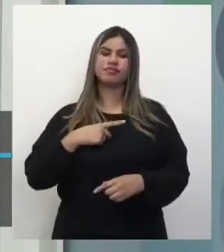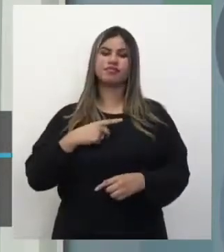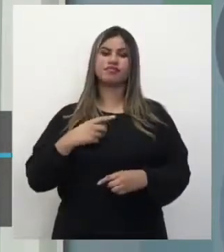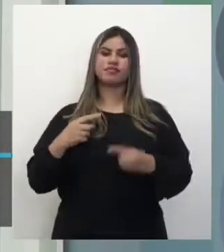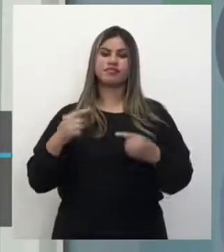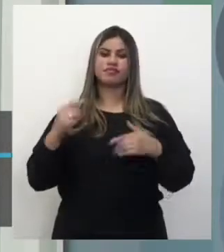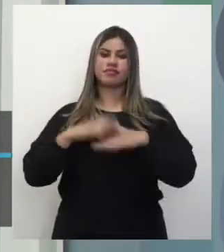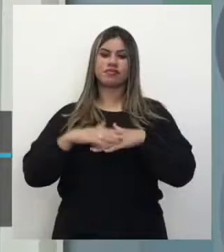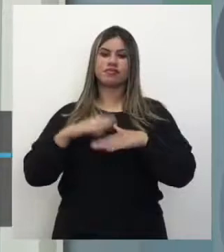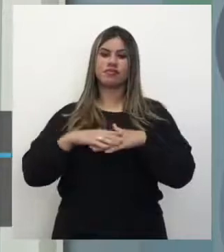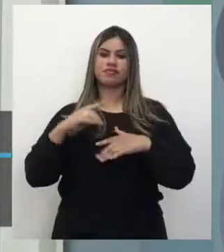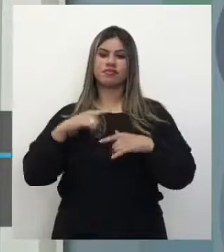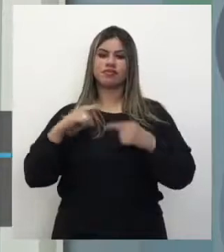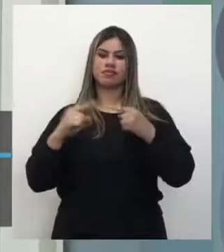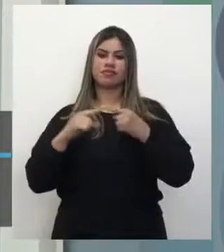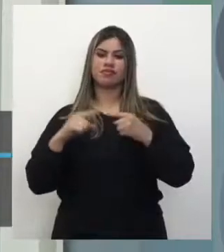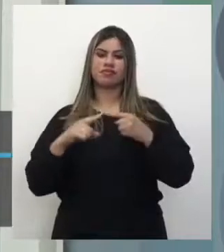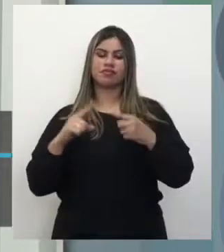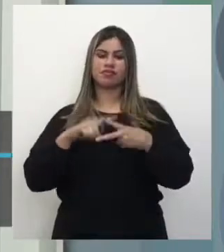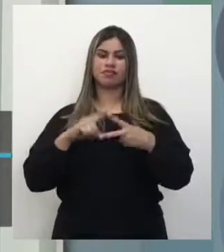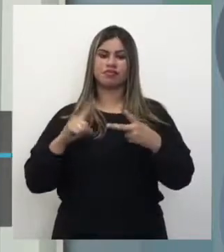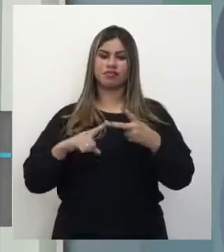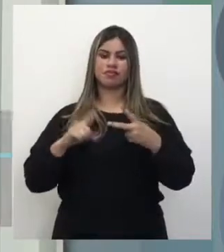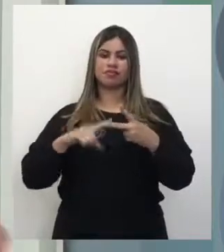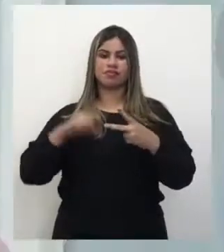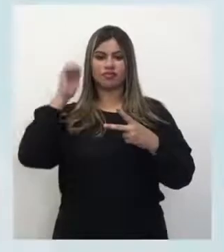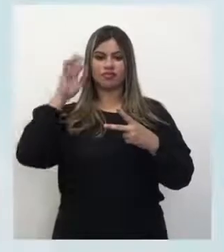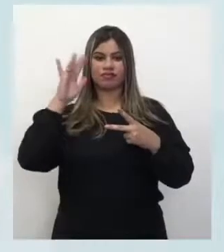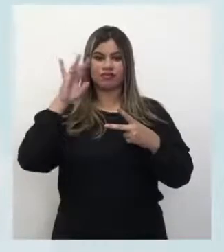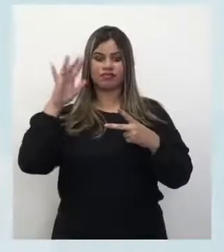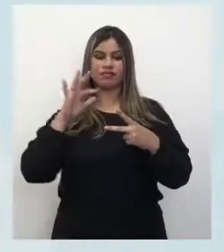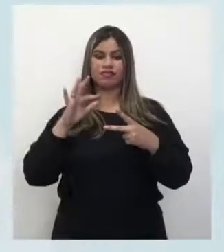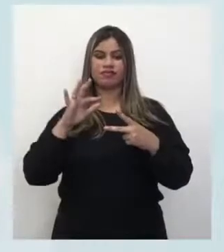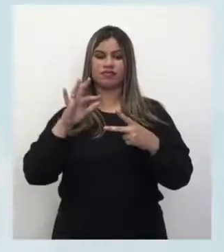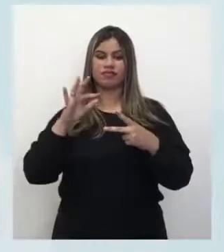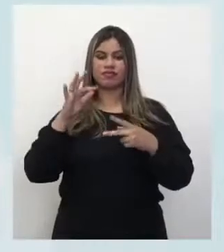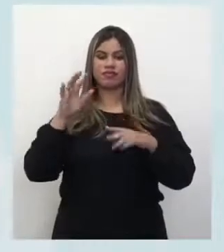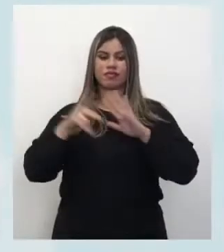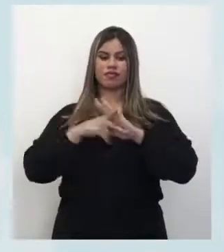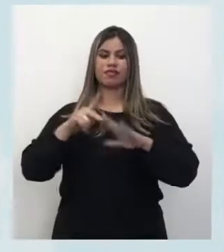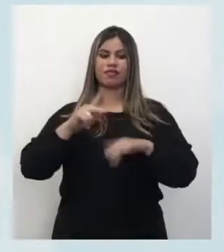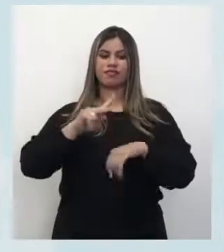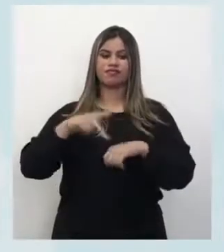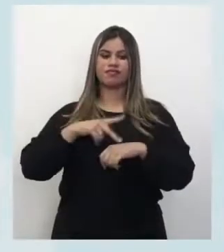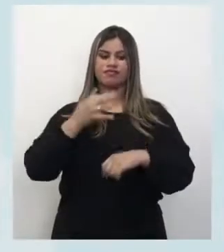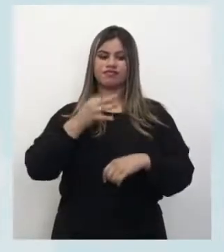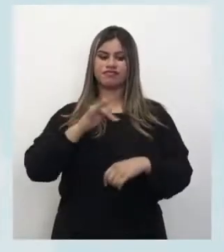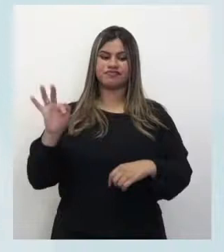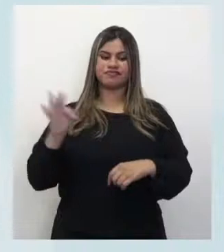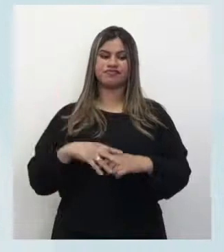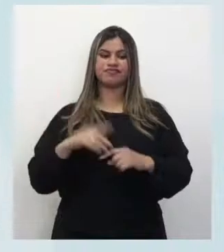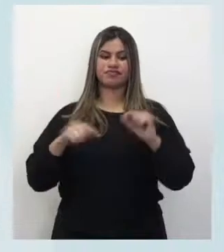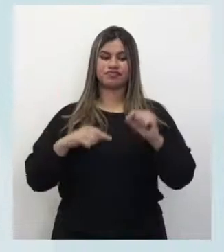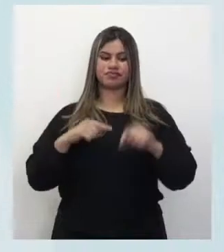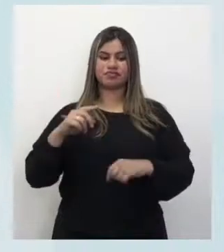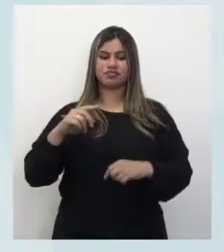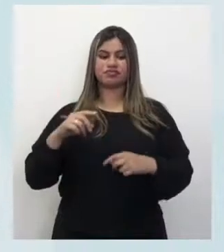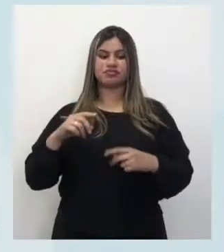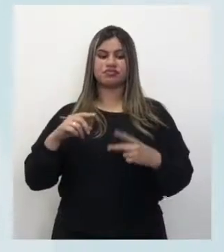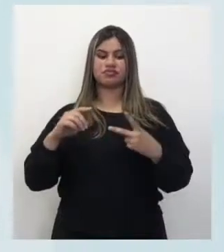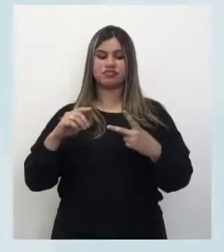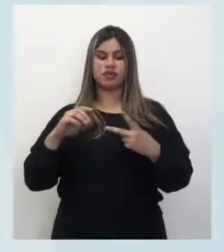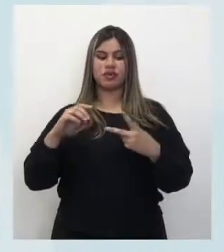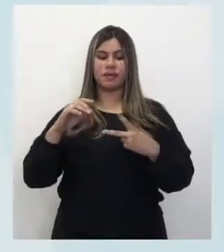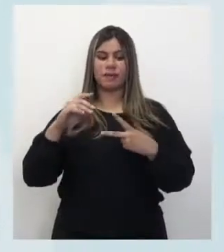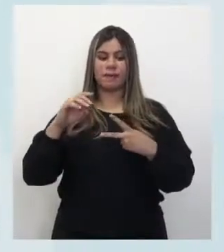tornar-se indivíduo à luz desses dois pensadores franceses, Paul Ricoeur e Michel Foucault. O Ricoeur trazendo essa ideia